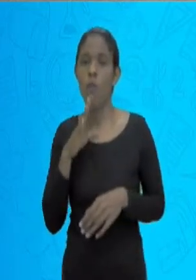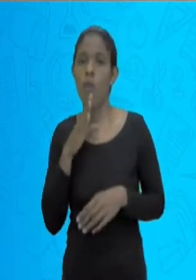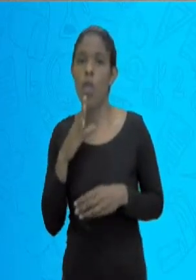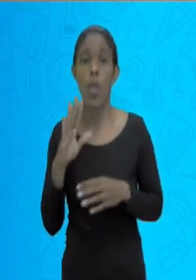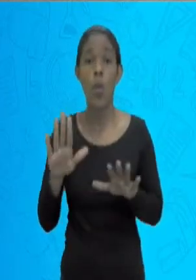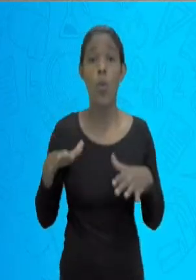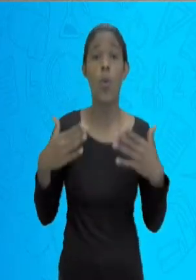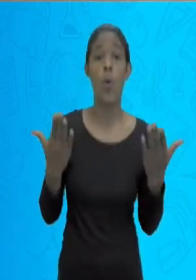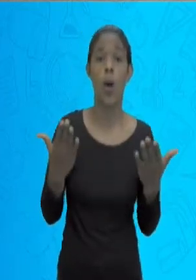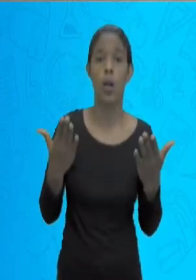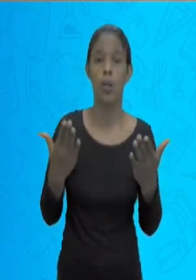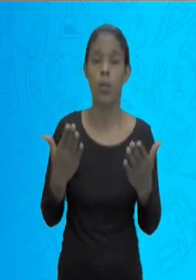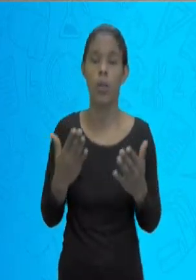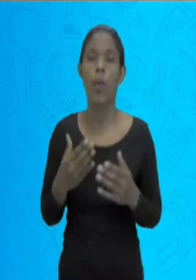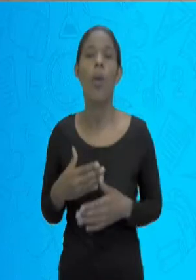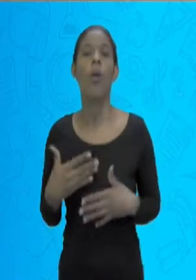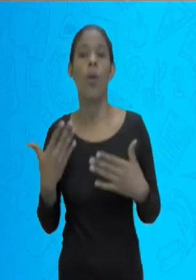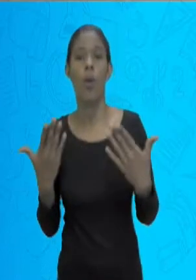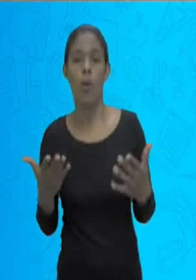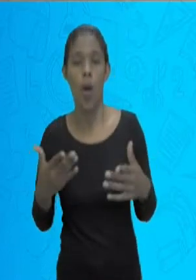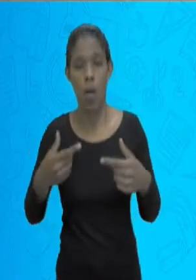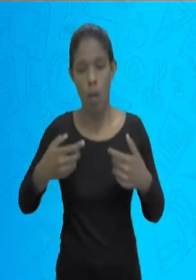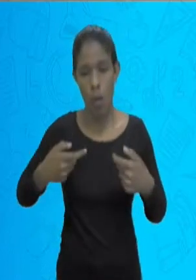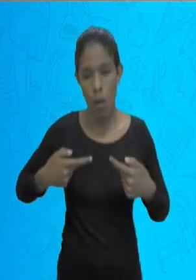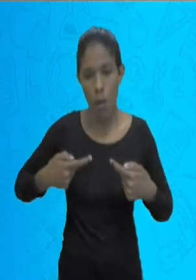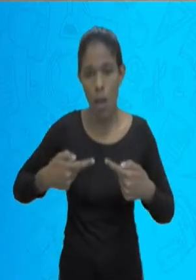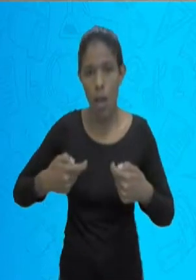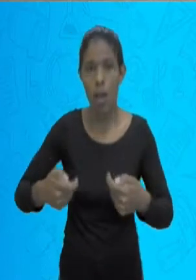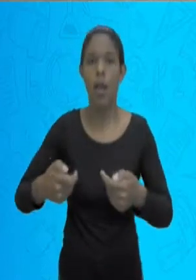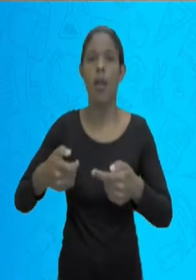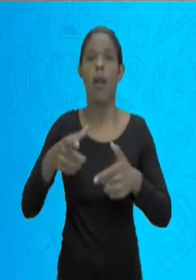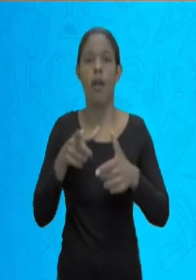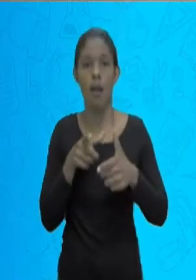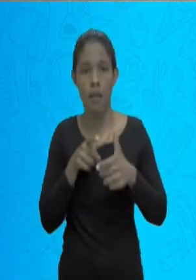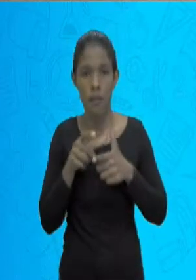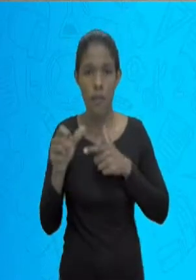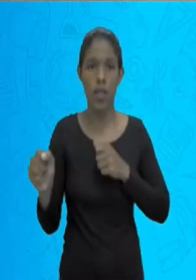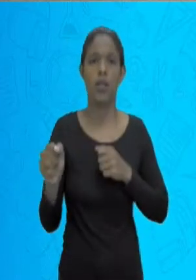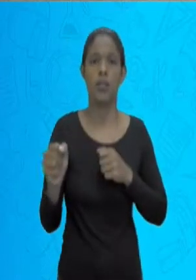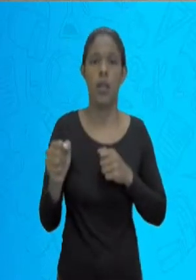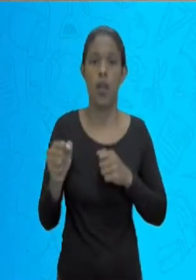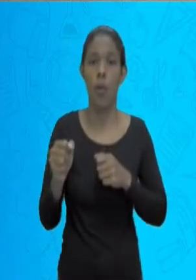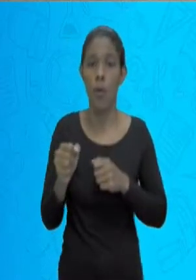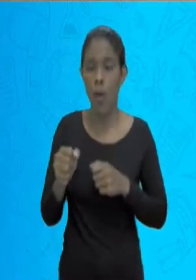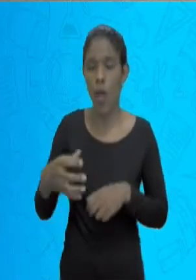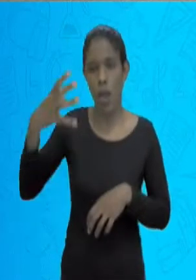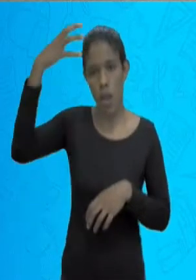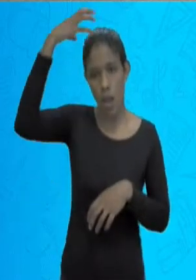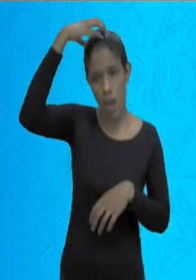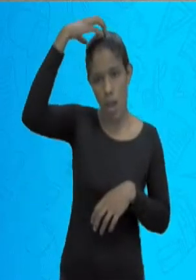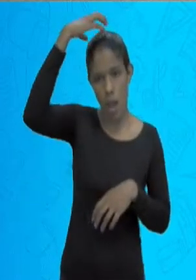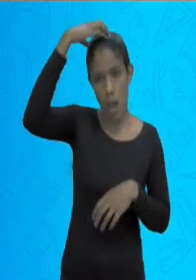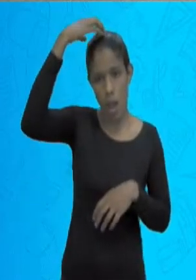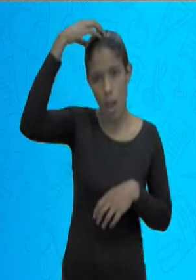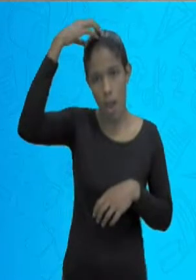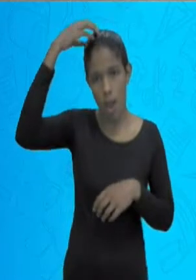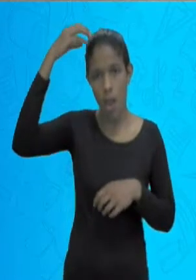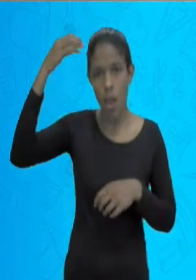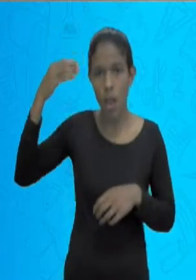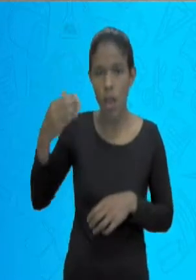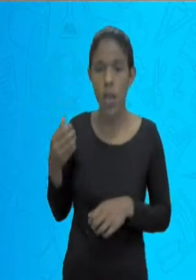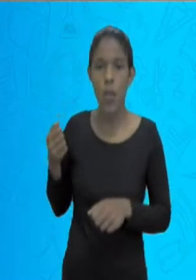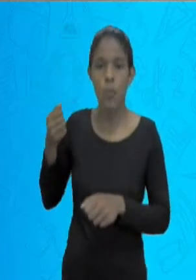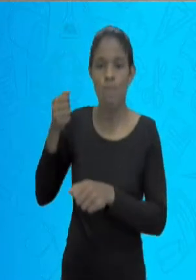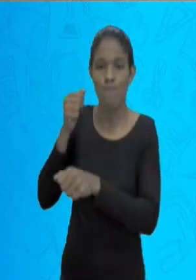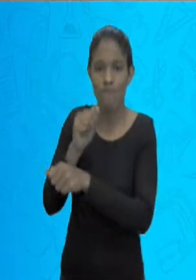represália à Revolução e à condenação do rei Luís XVI. Por isso, Bonaparte